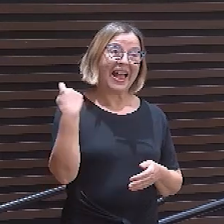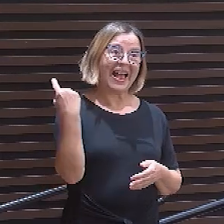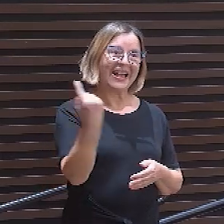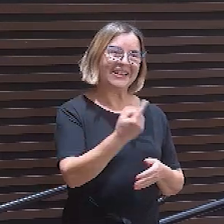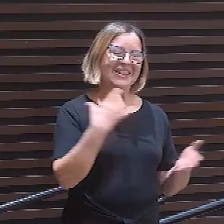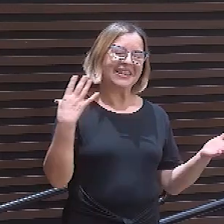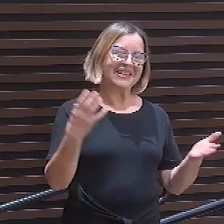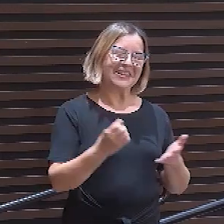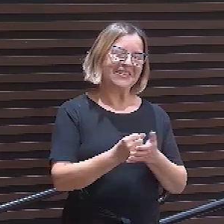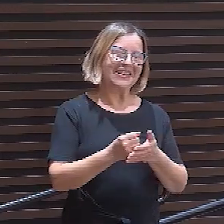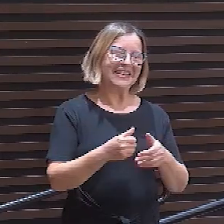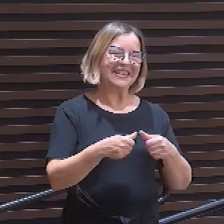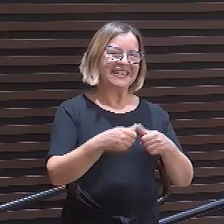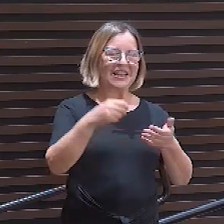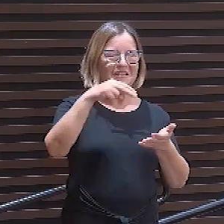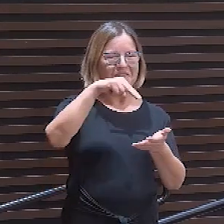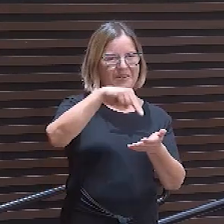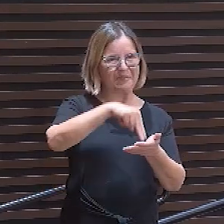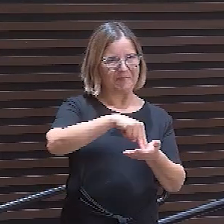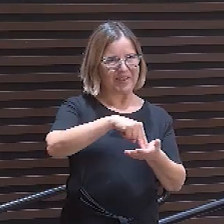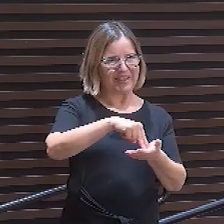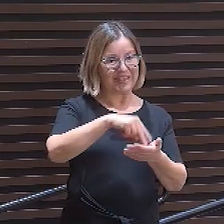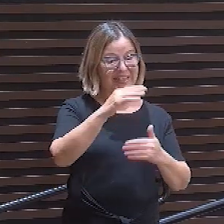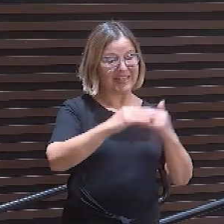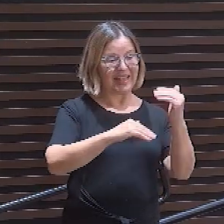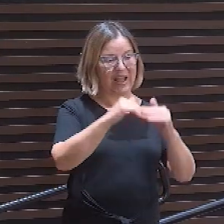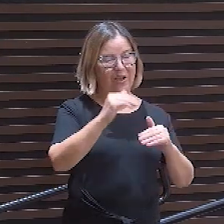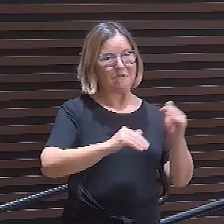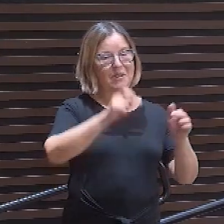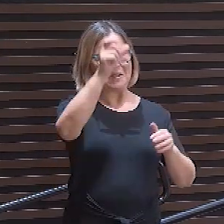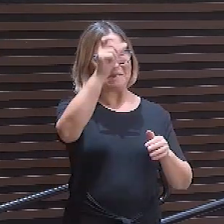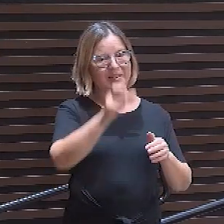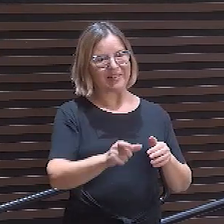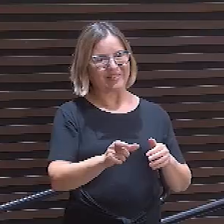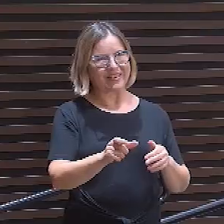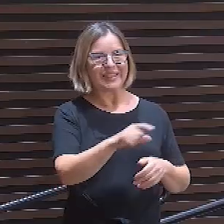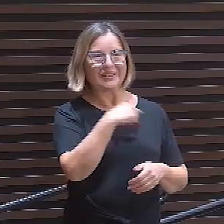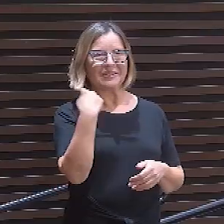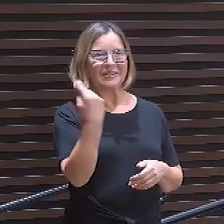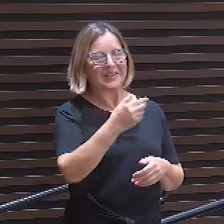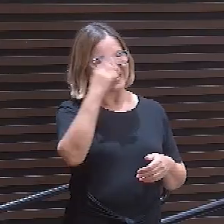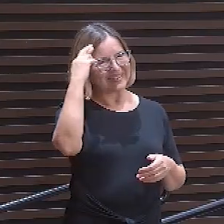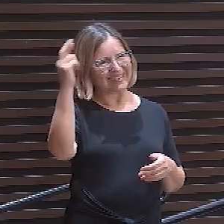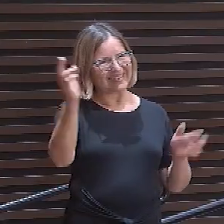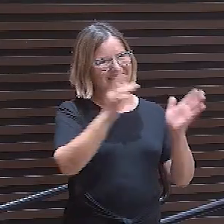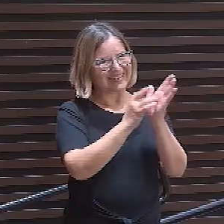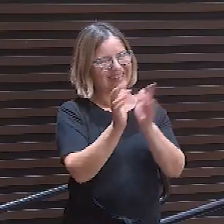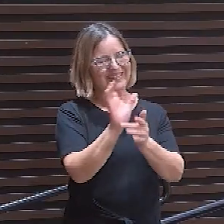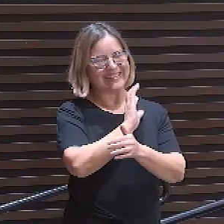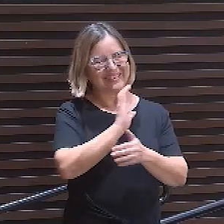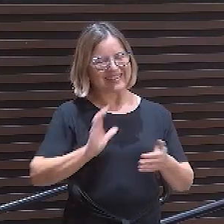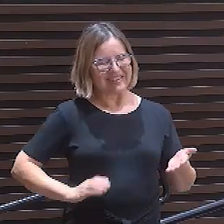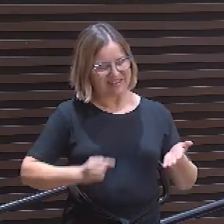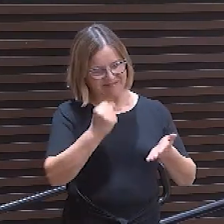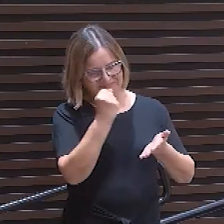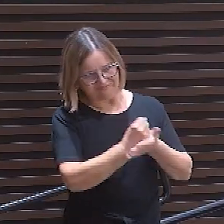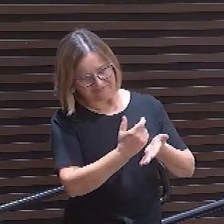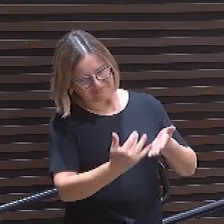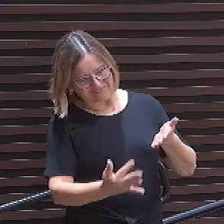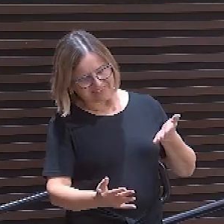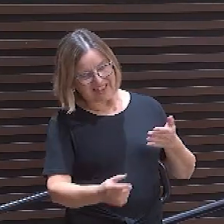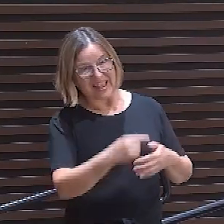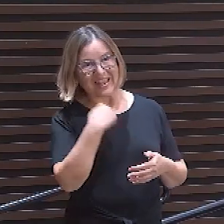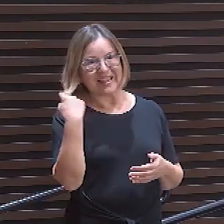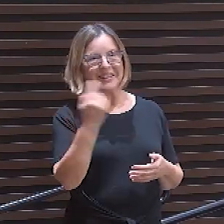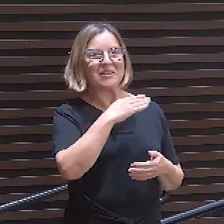na obra e na pessoa de nosso Senhor Jesus Cristo, no sangue derramado na cruz, na nossa morte